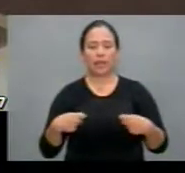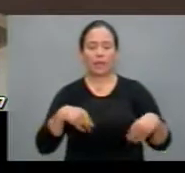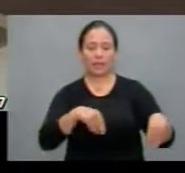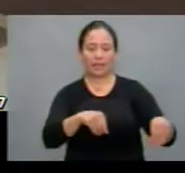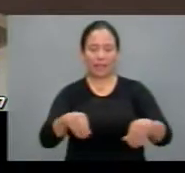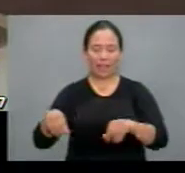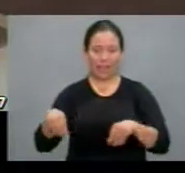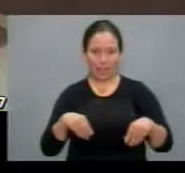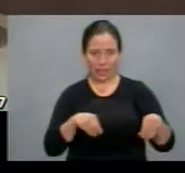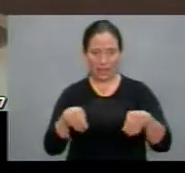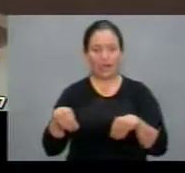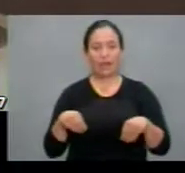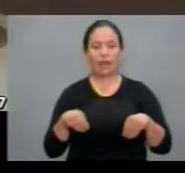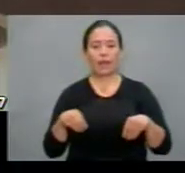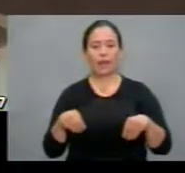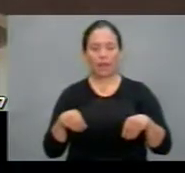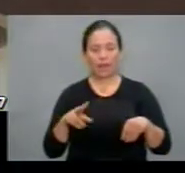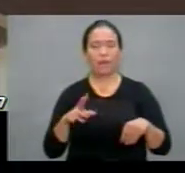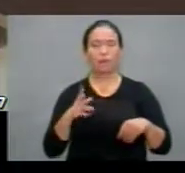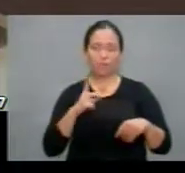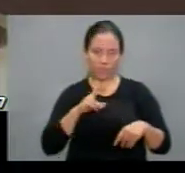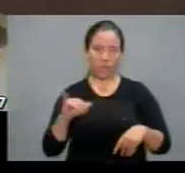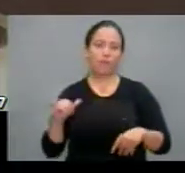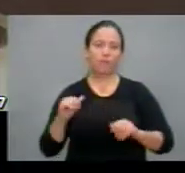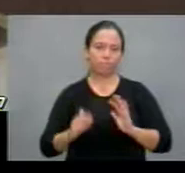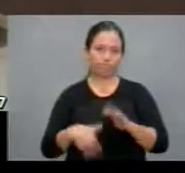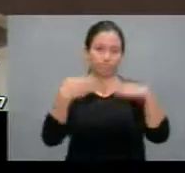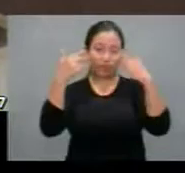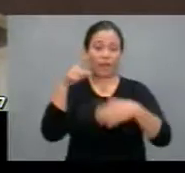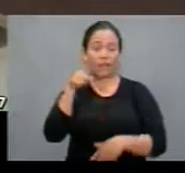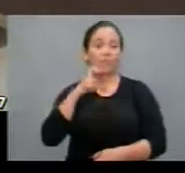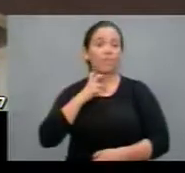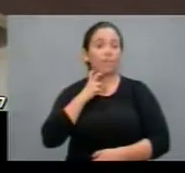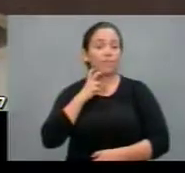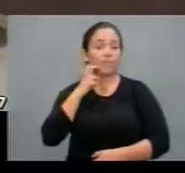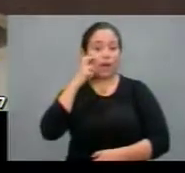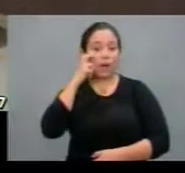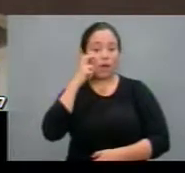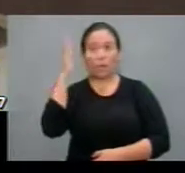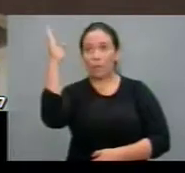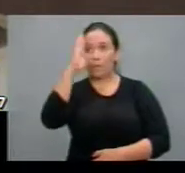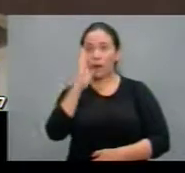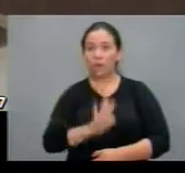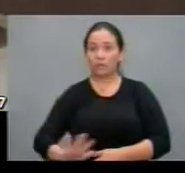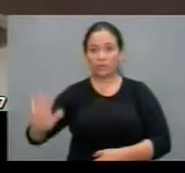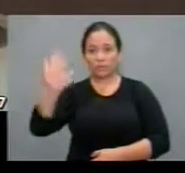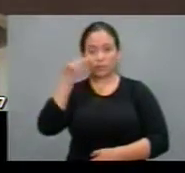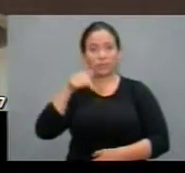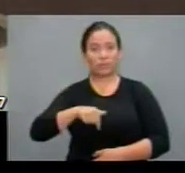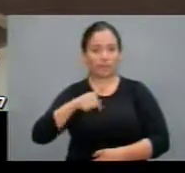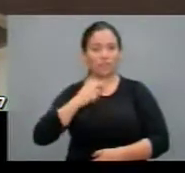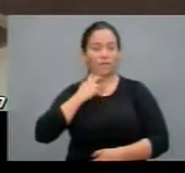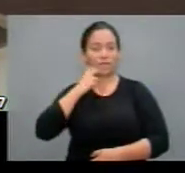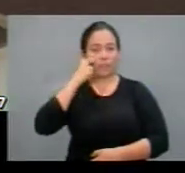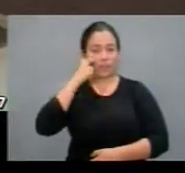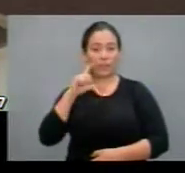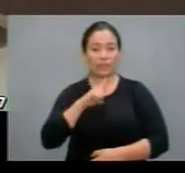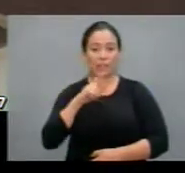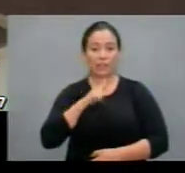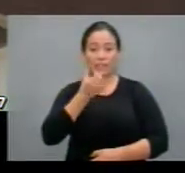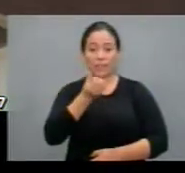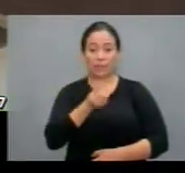dos povos tradicionais, haverá justiça no campo. É uma vergonha internacional o Brasil ter